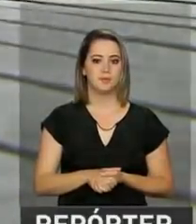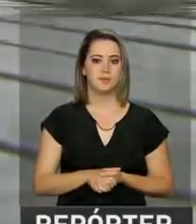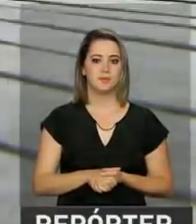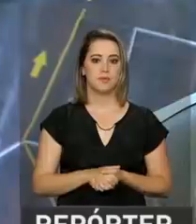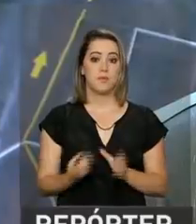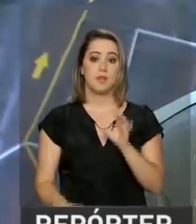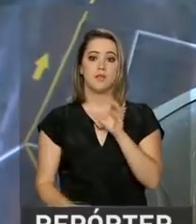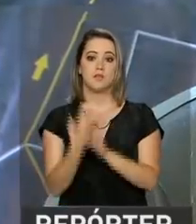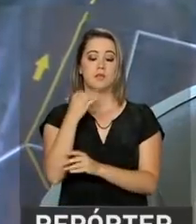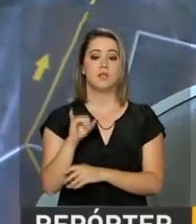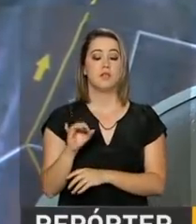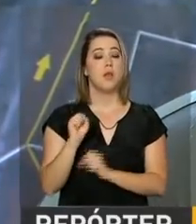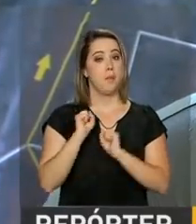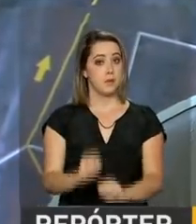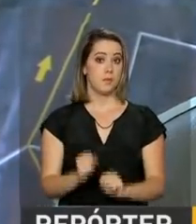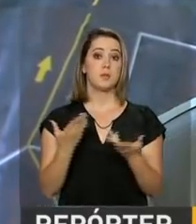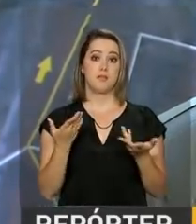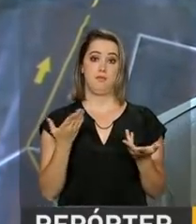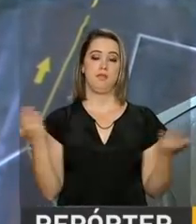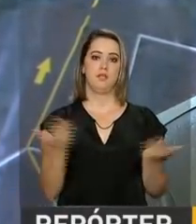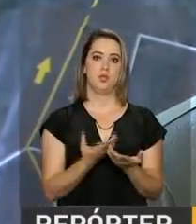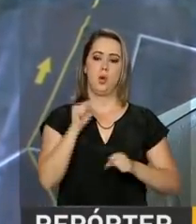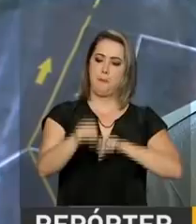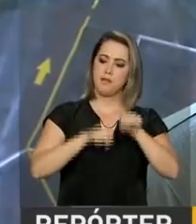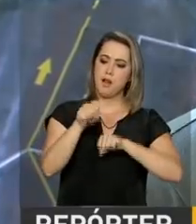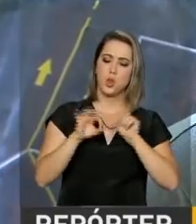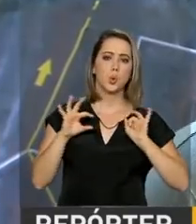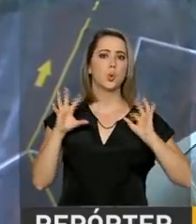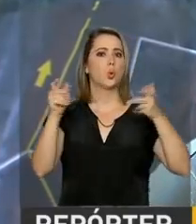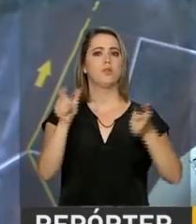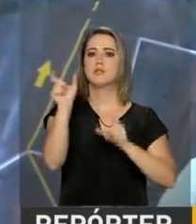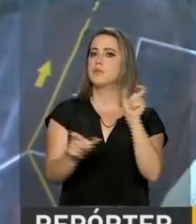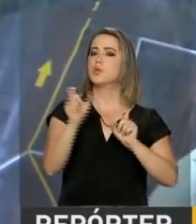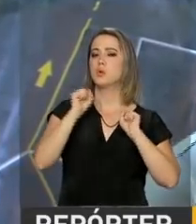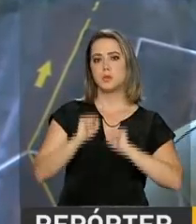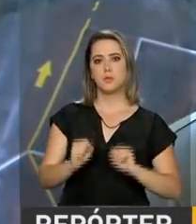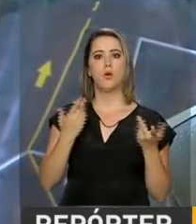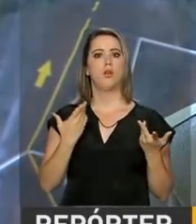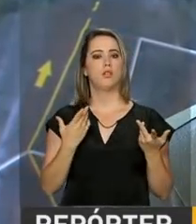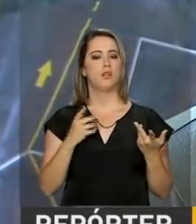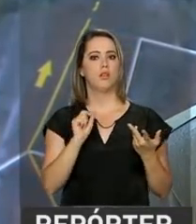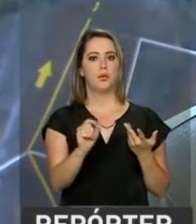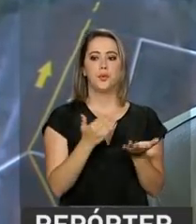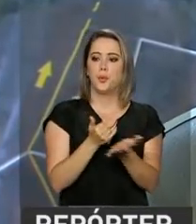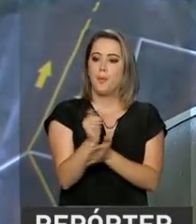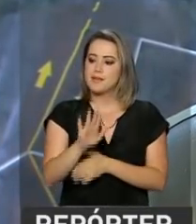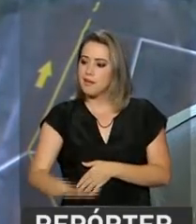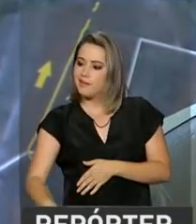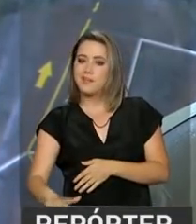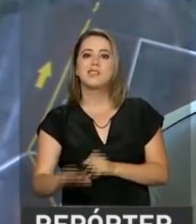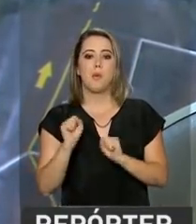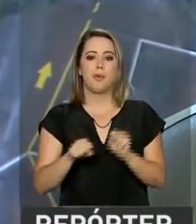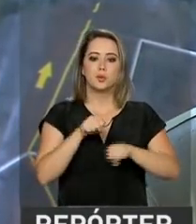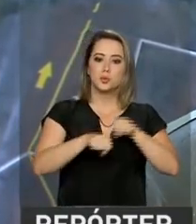Criamos possibilidades para ciclistas de todas as condições, condições físicas e capacidades técnicas, né? Da criança, que